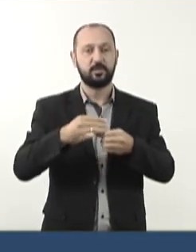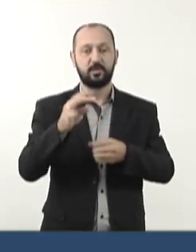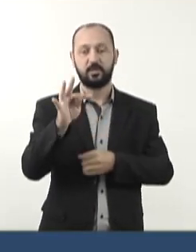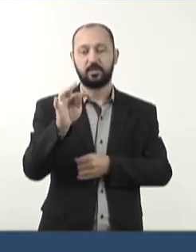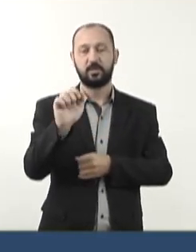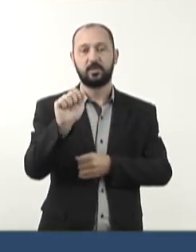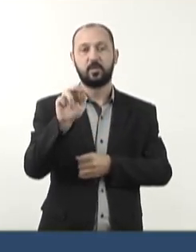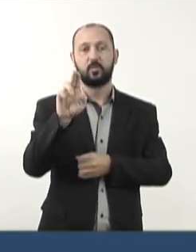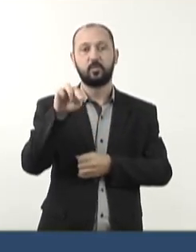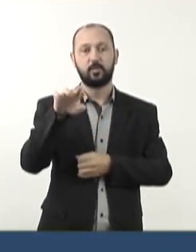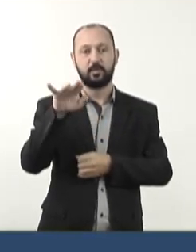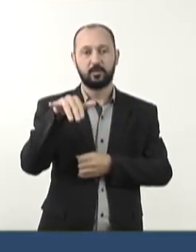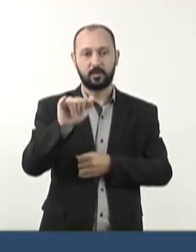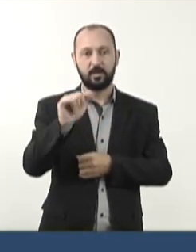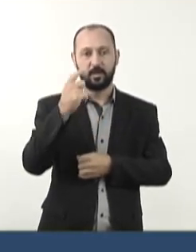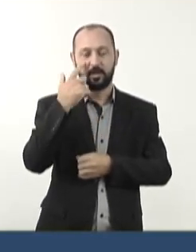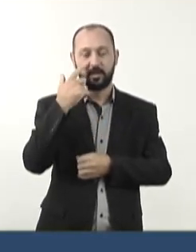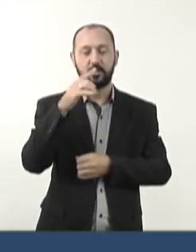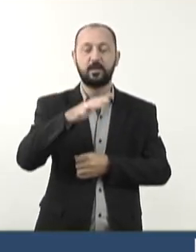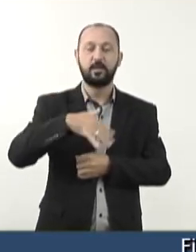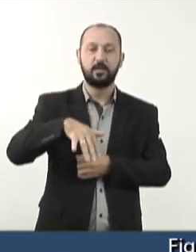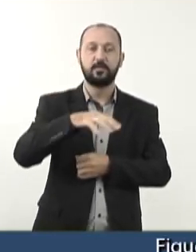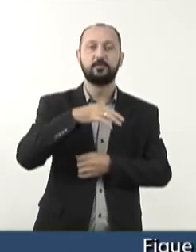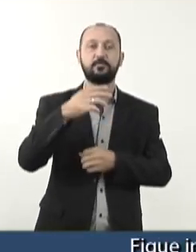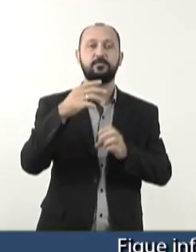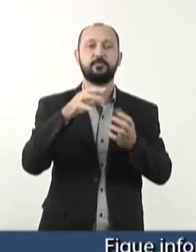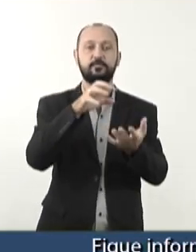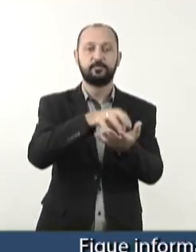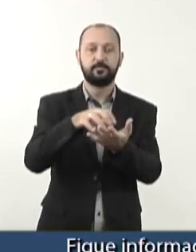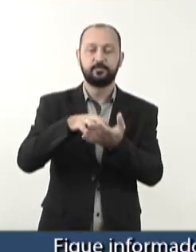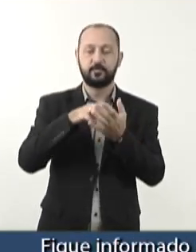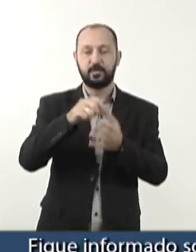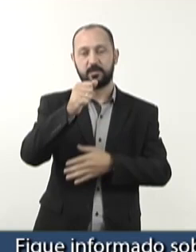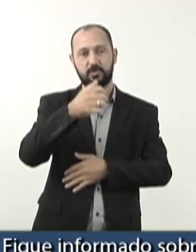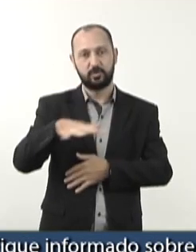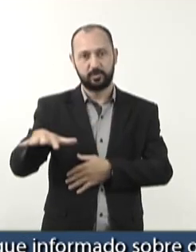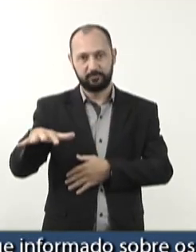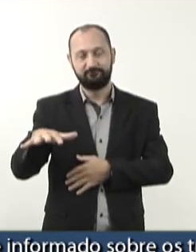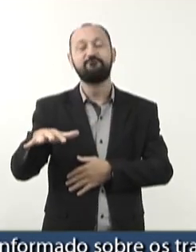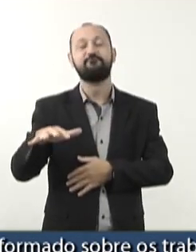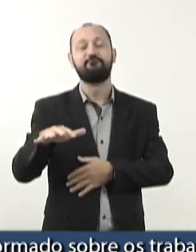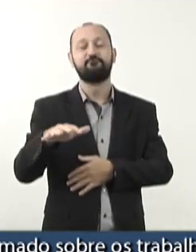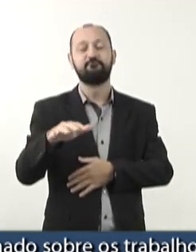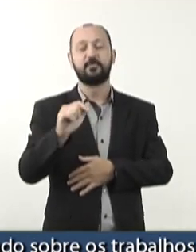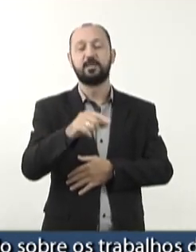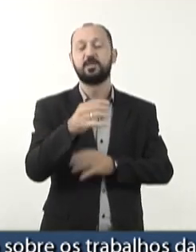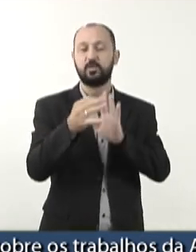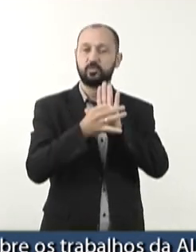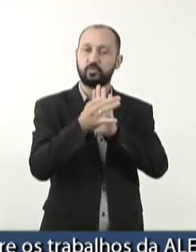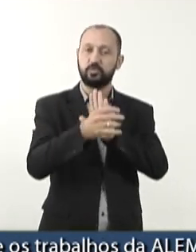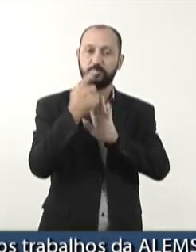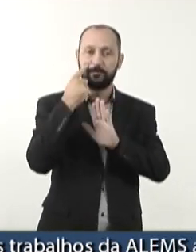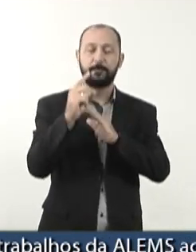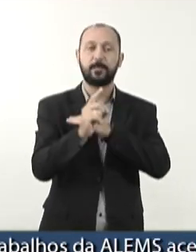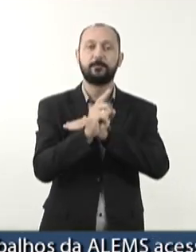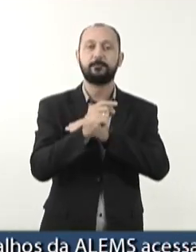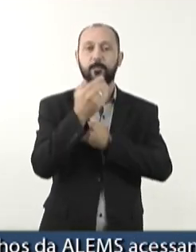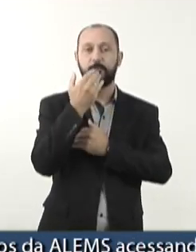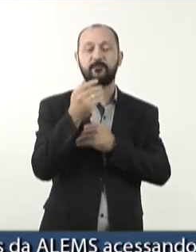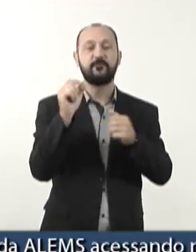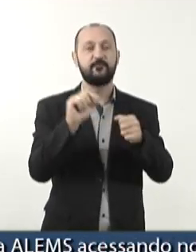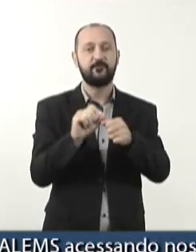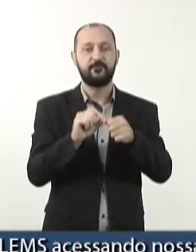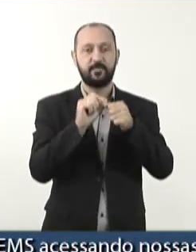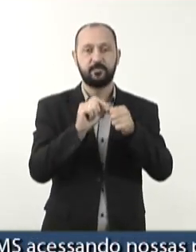Taunai, aldeias e fazendas do município de Aquidauana. A presente indicação atende um pedido